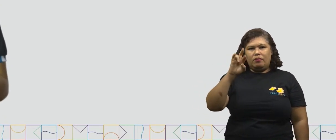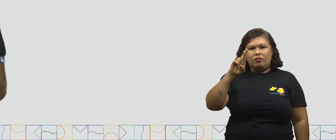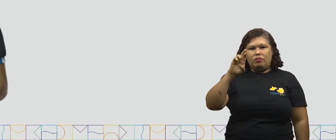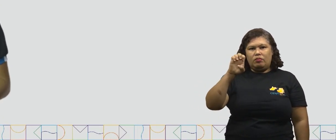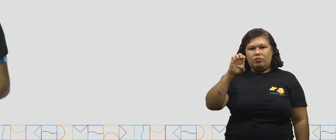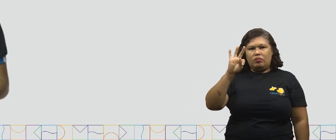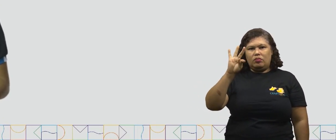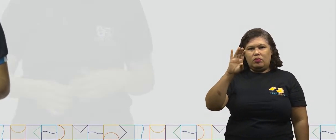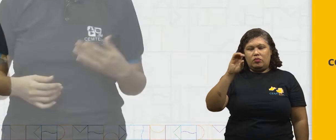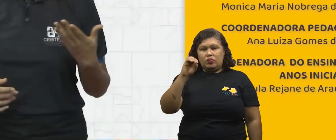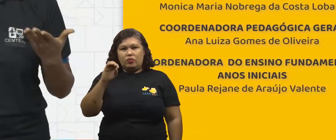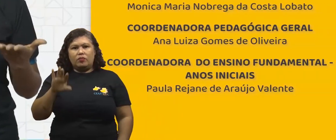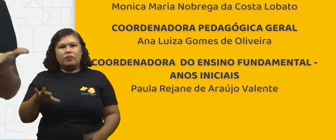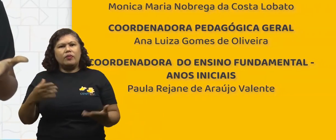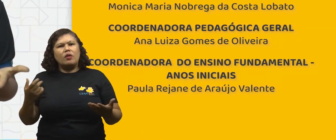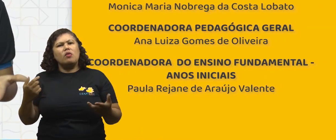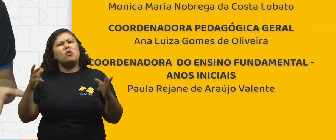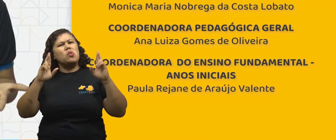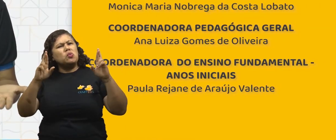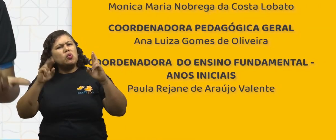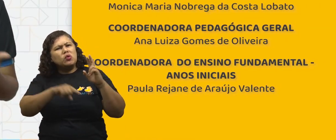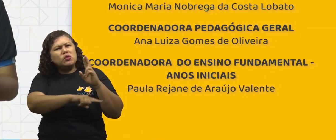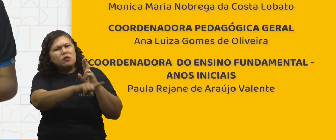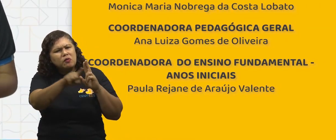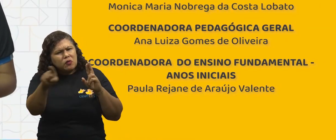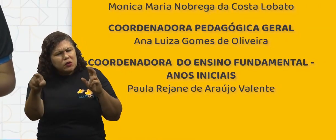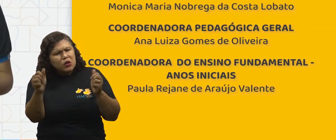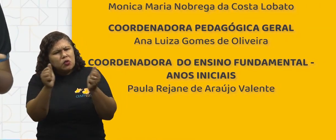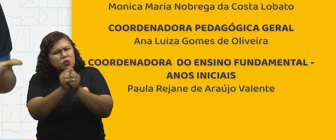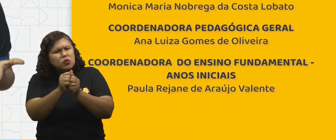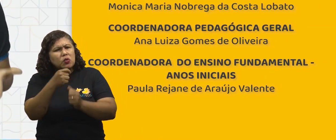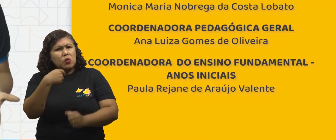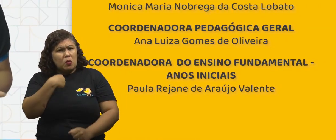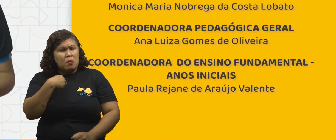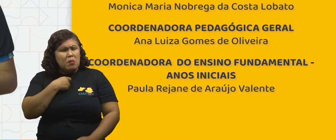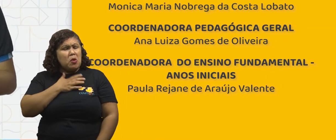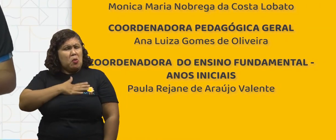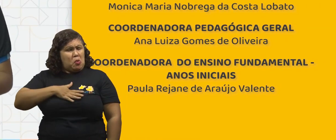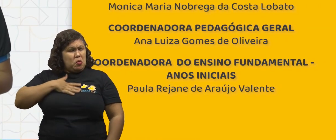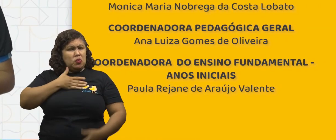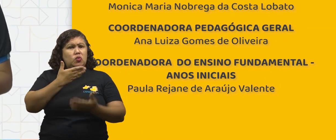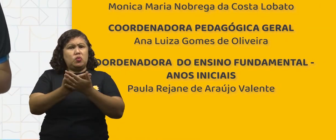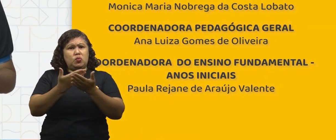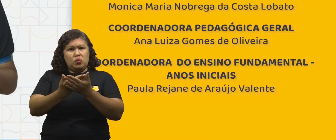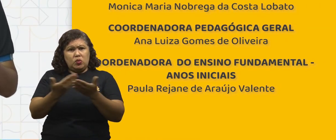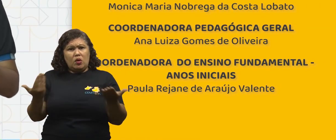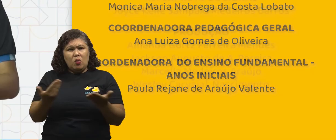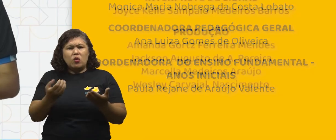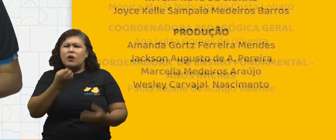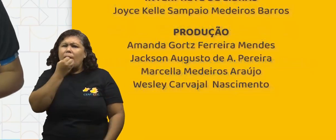discurso indireto. Eu espero que você, assim como eu, tenha adorado a aula de hoje.